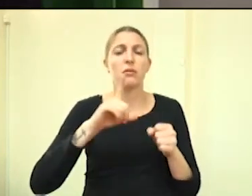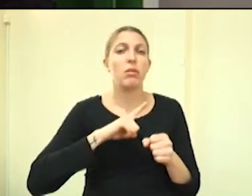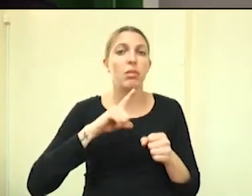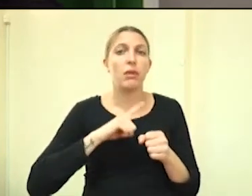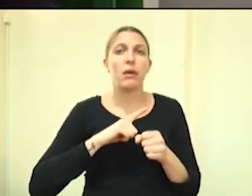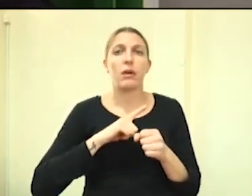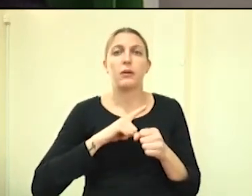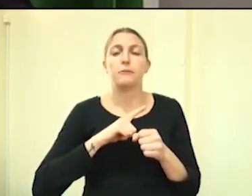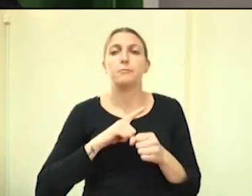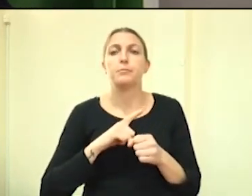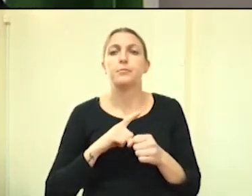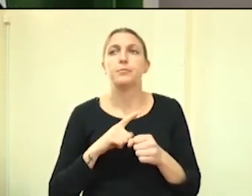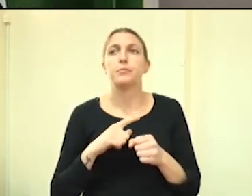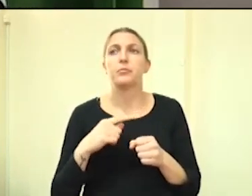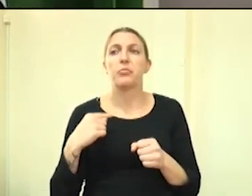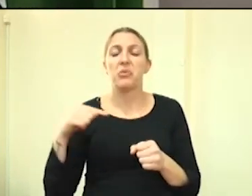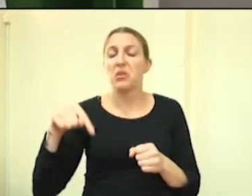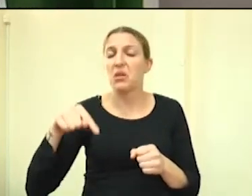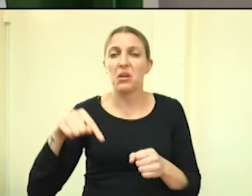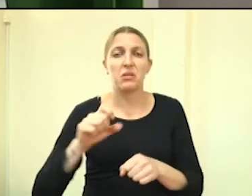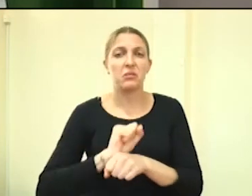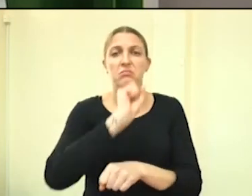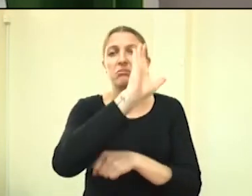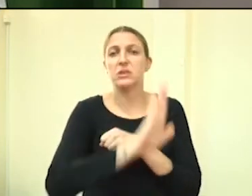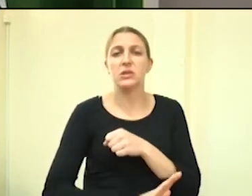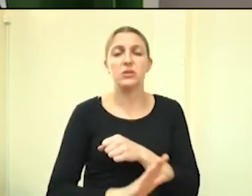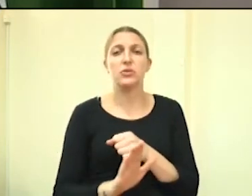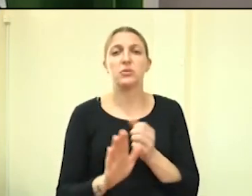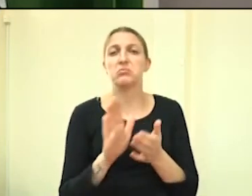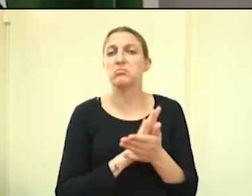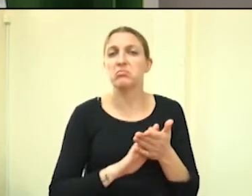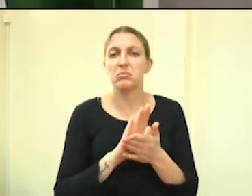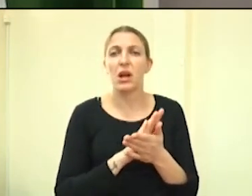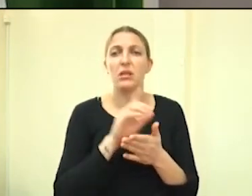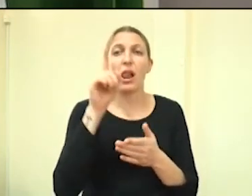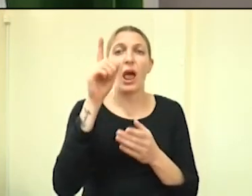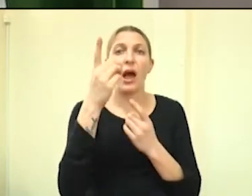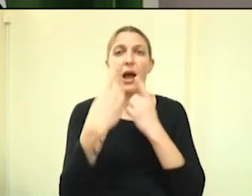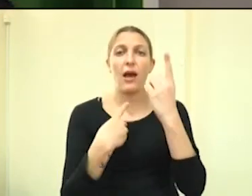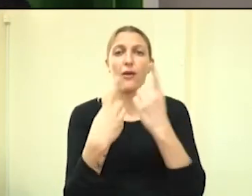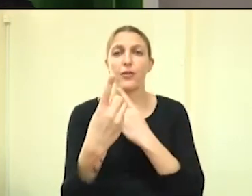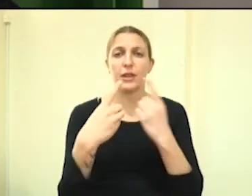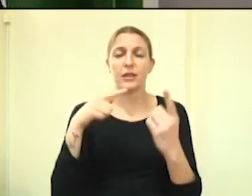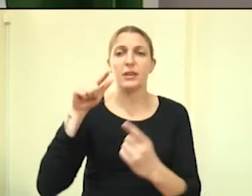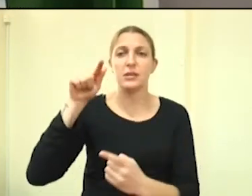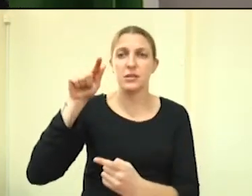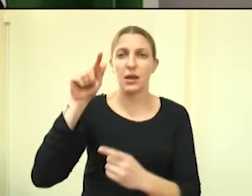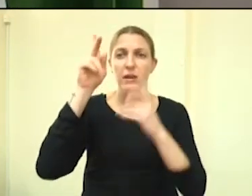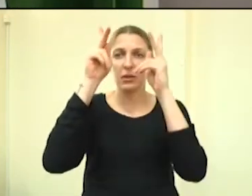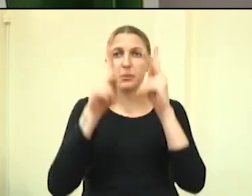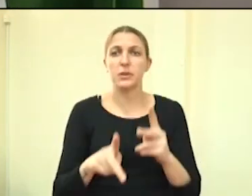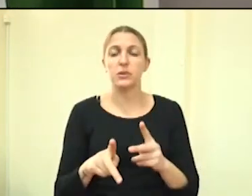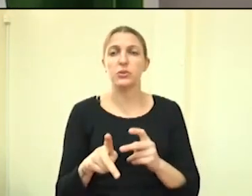só uma comparação da Avenida 7. A pessoa sai de lá do Ipiranga, atravessa a Avenida 7 inteiro, sobra